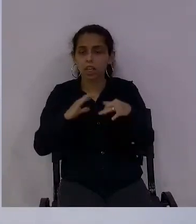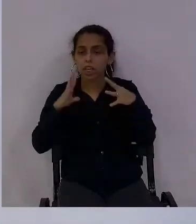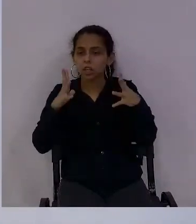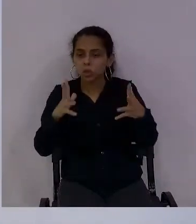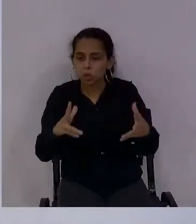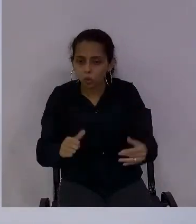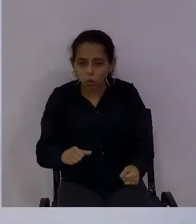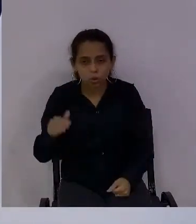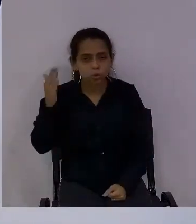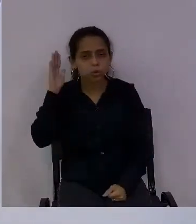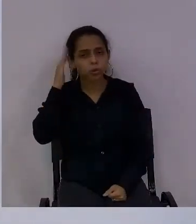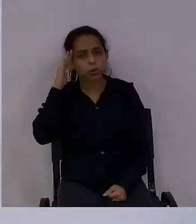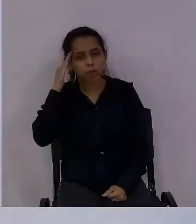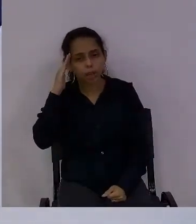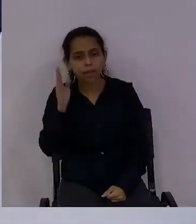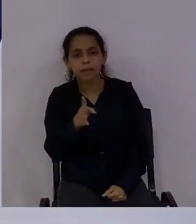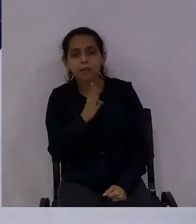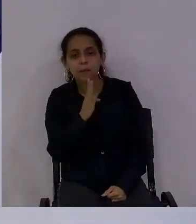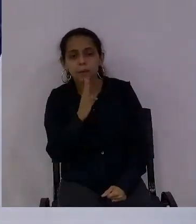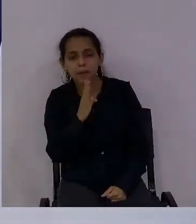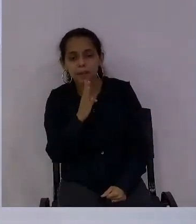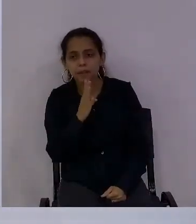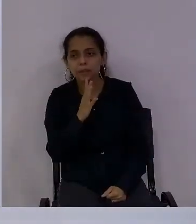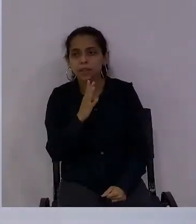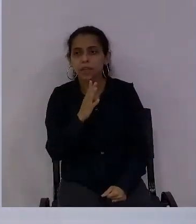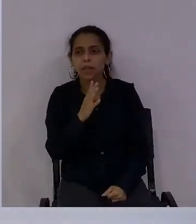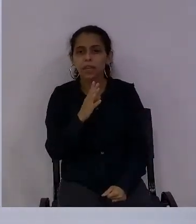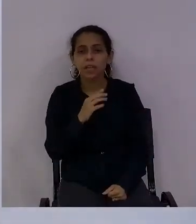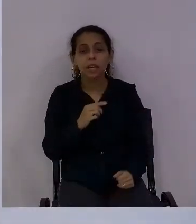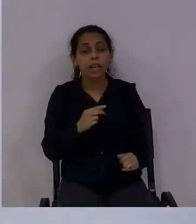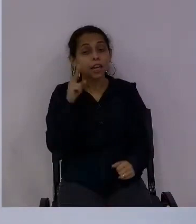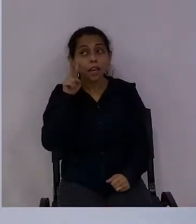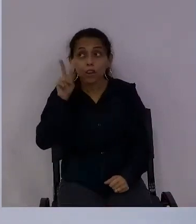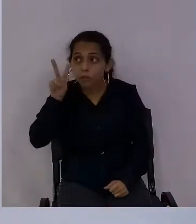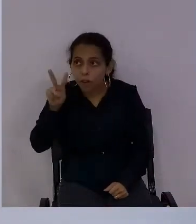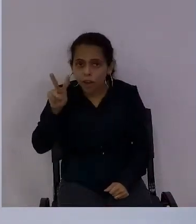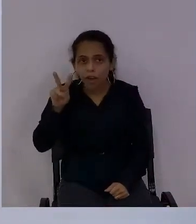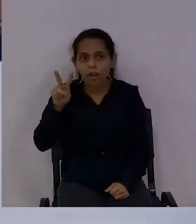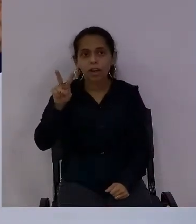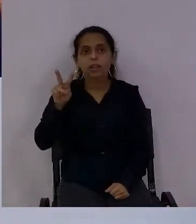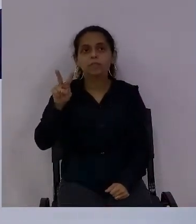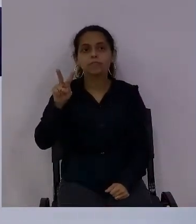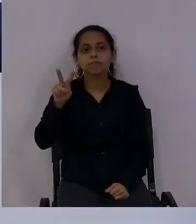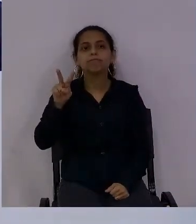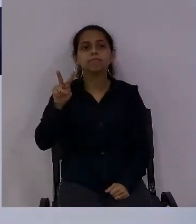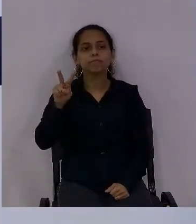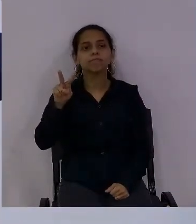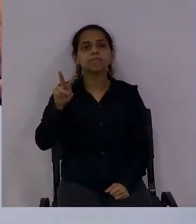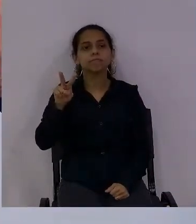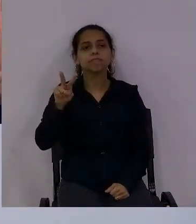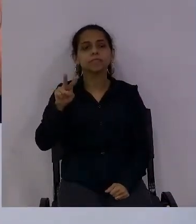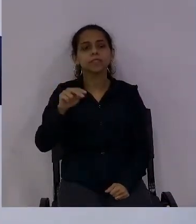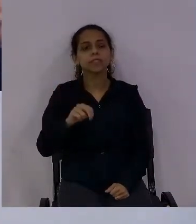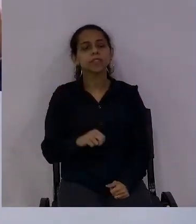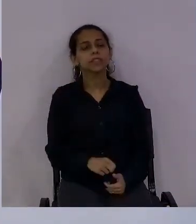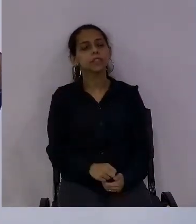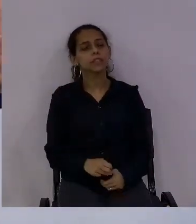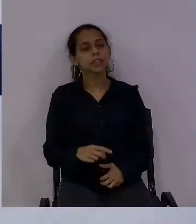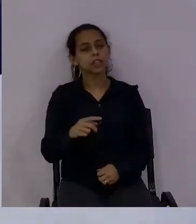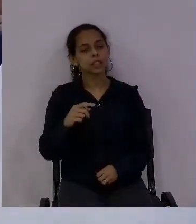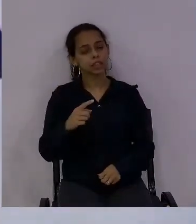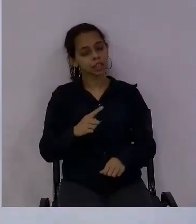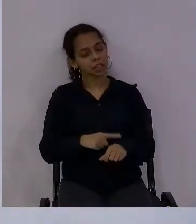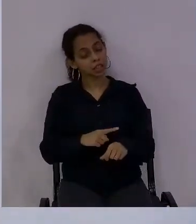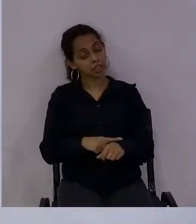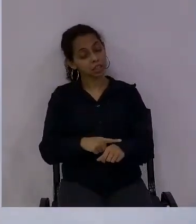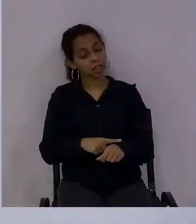demais, para manifestar a gratidão a Deus por um tempo que foi difícil, e as mães que aqui estão sabem que se nos nossos dias,